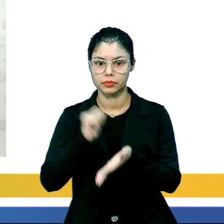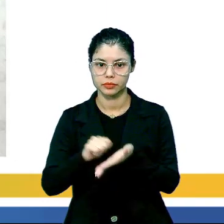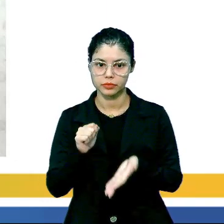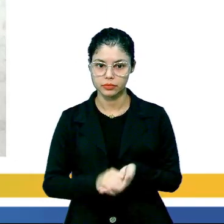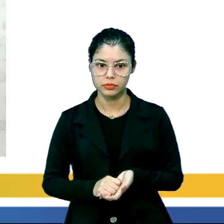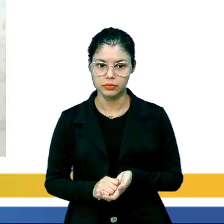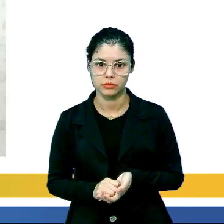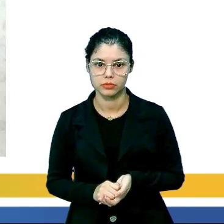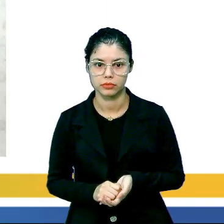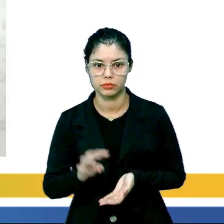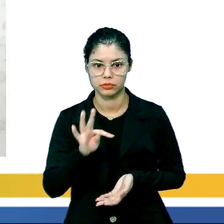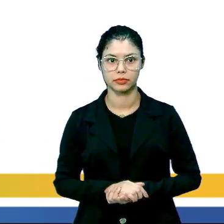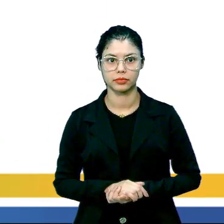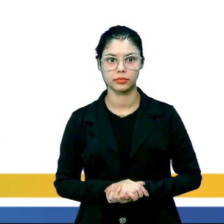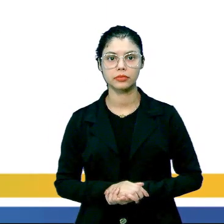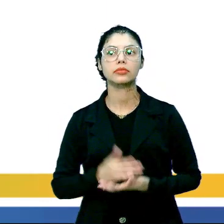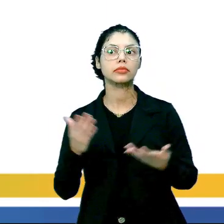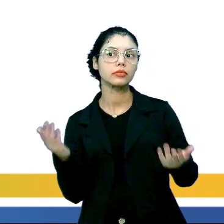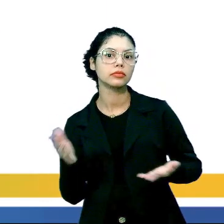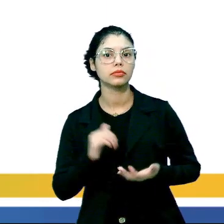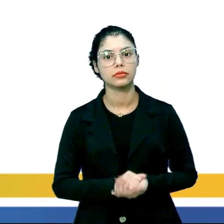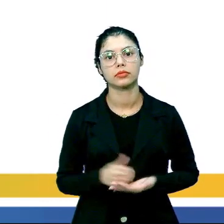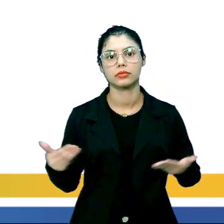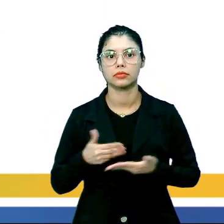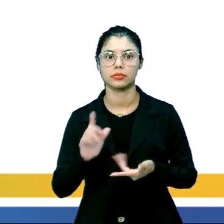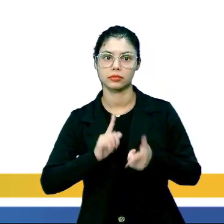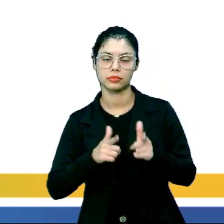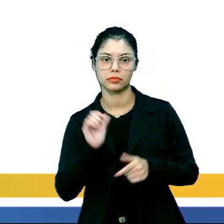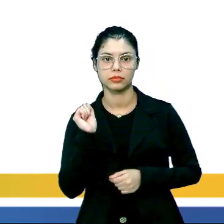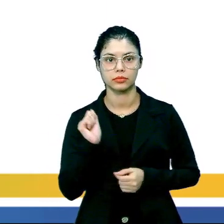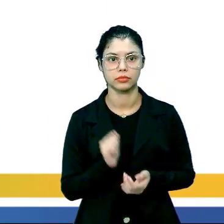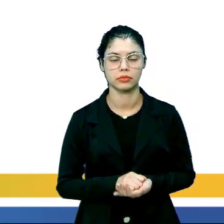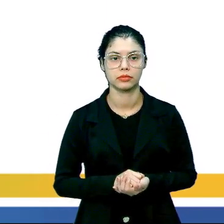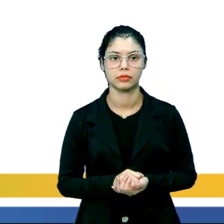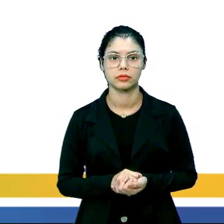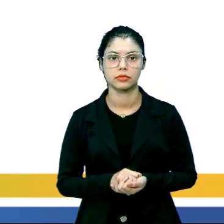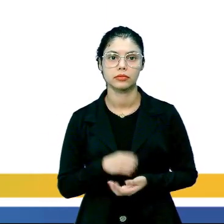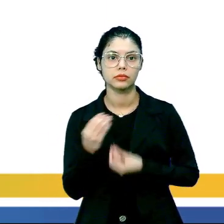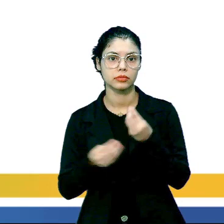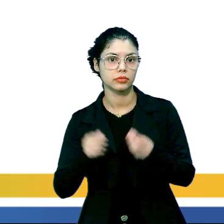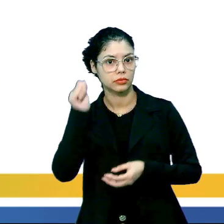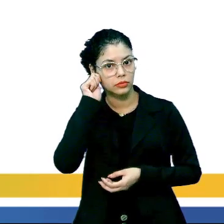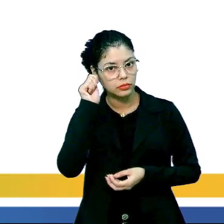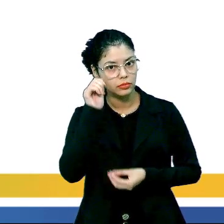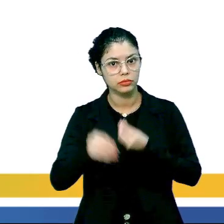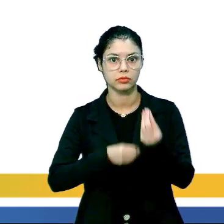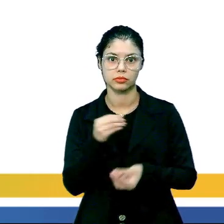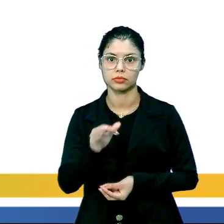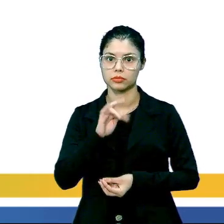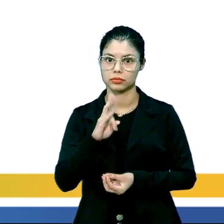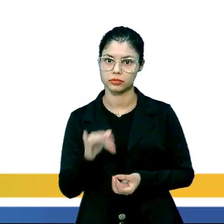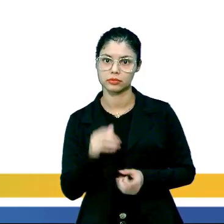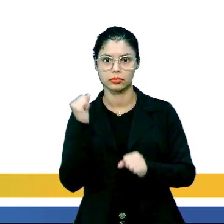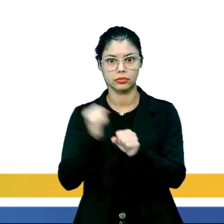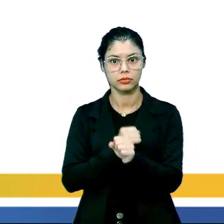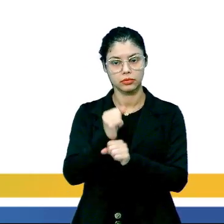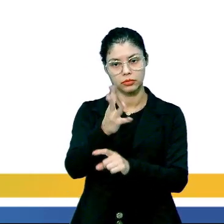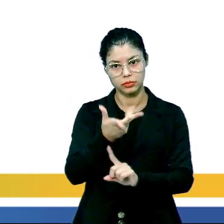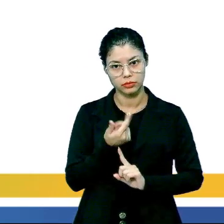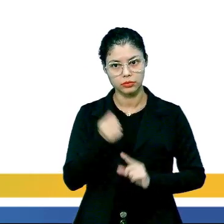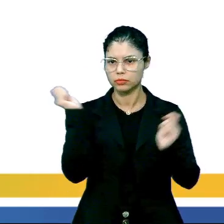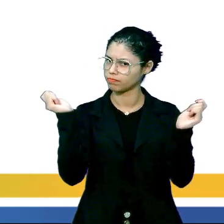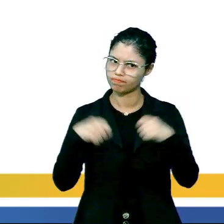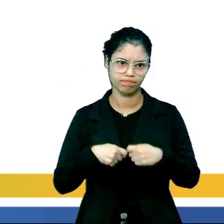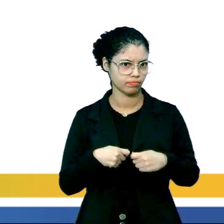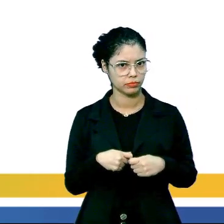Max Horkheim e Theodor Adorno. Então, agora, na letra A, nós temos, tanto para os autores como para Sherman, a obra